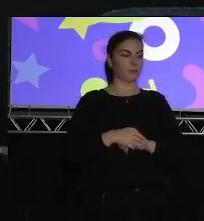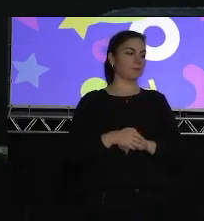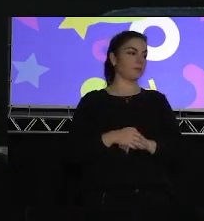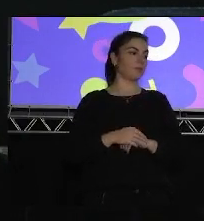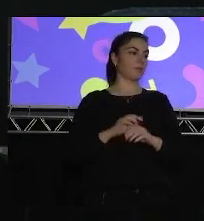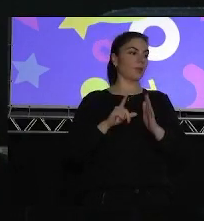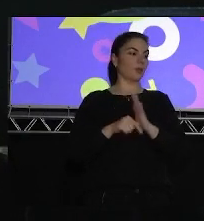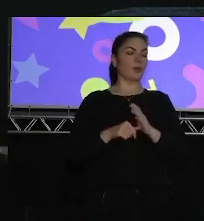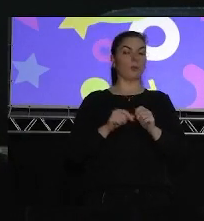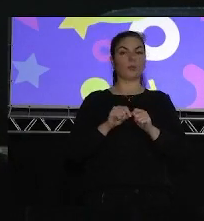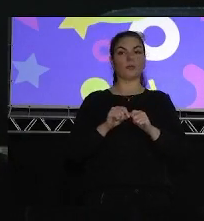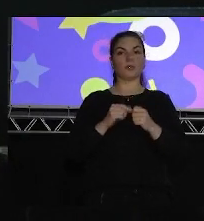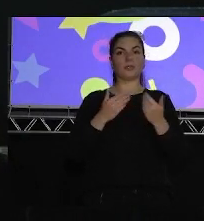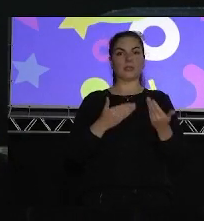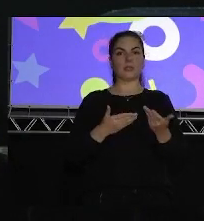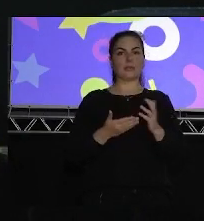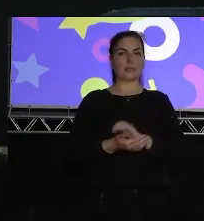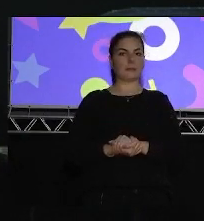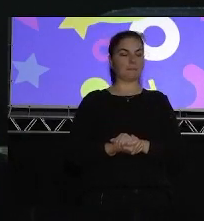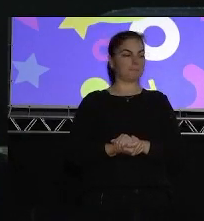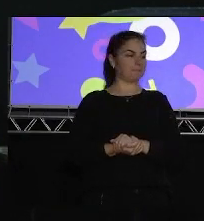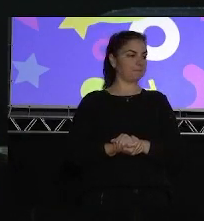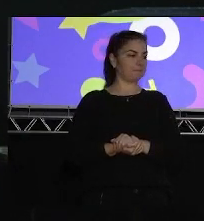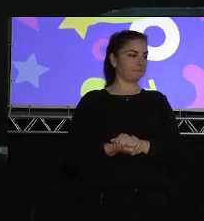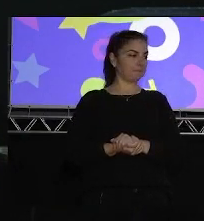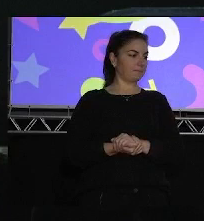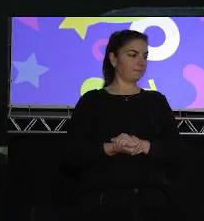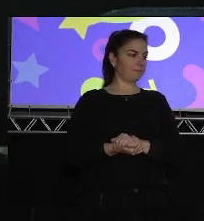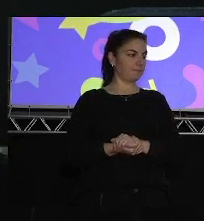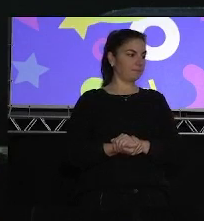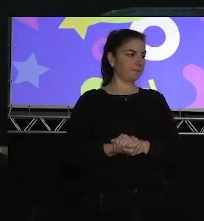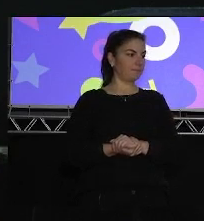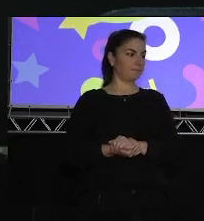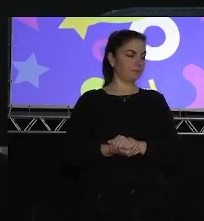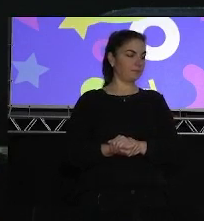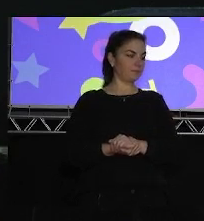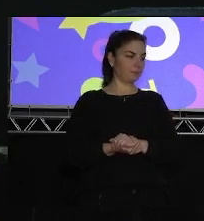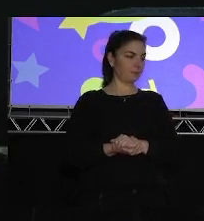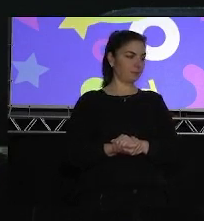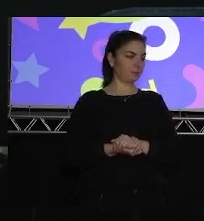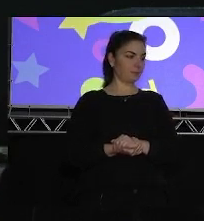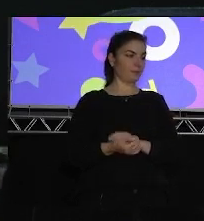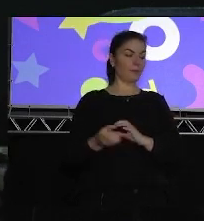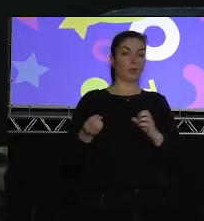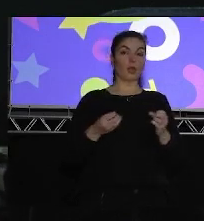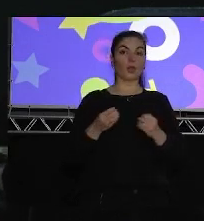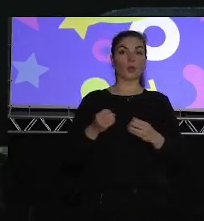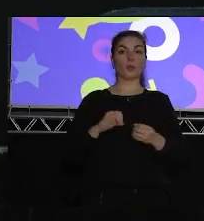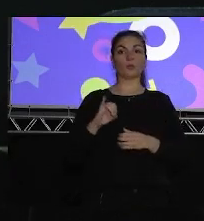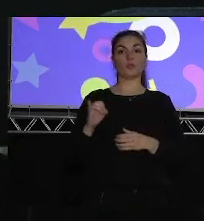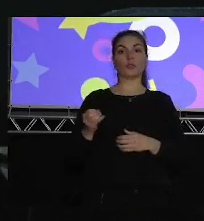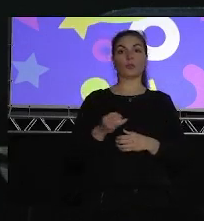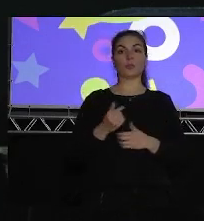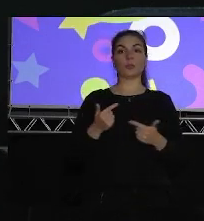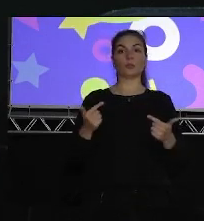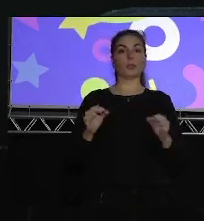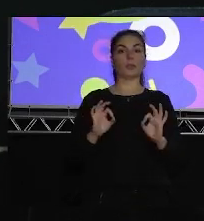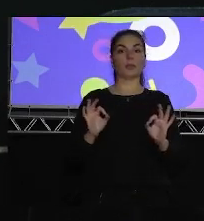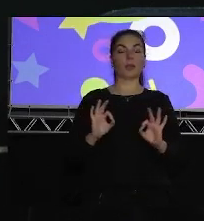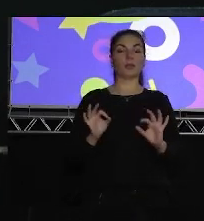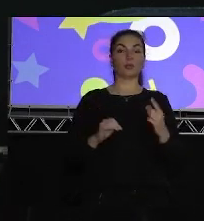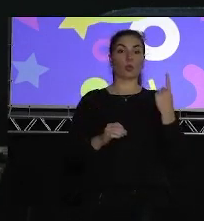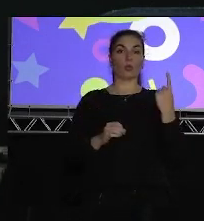WSJF, virou isso aqui. Ó. A gente mostrou, veja só, novos negócios, inovação, não tem nada. Tem um projeto só que